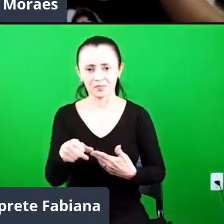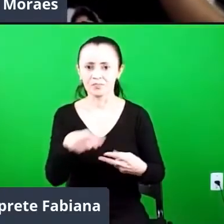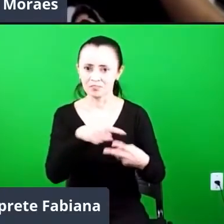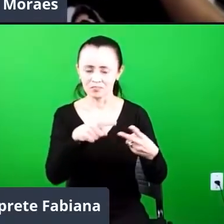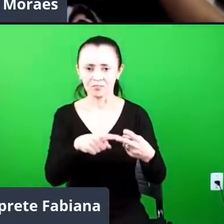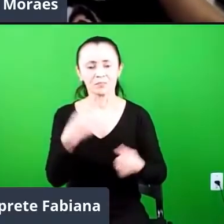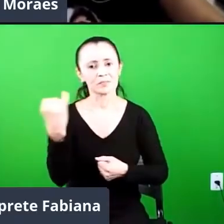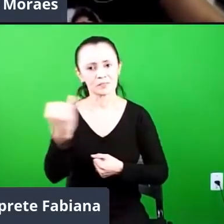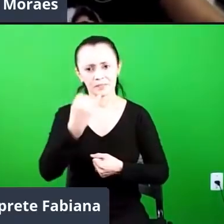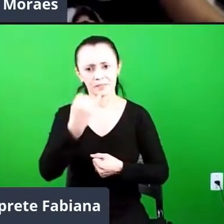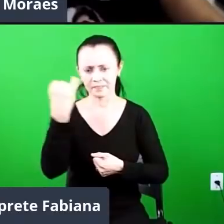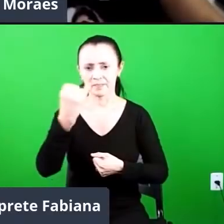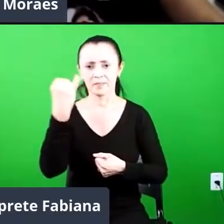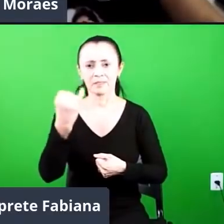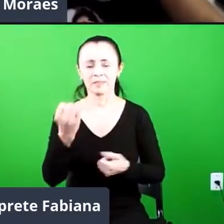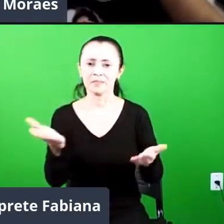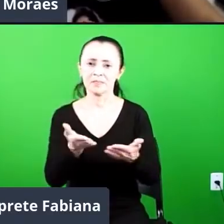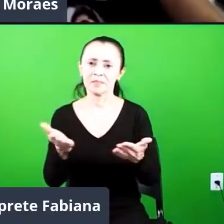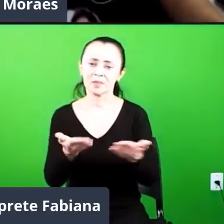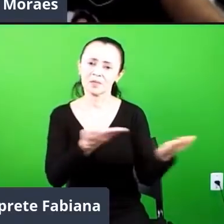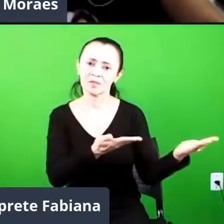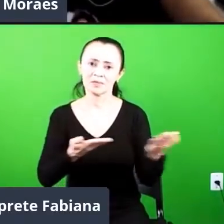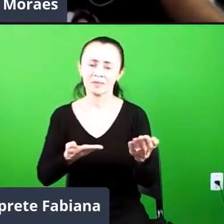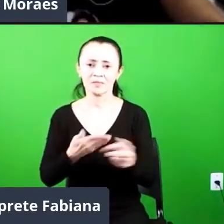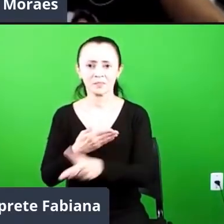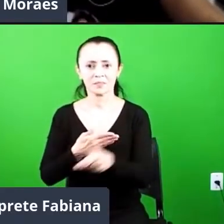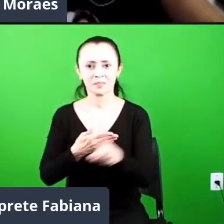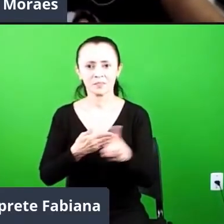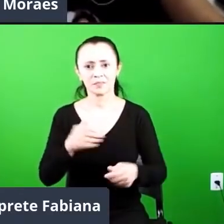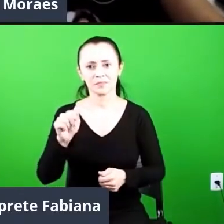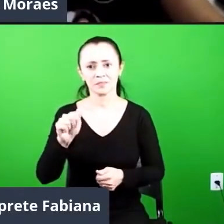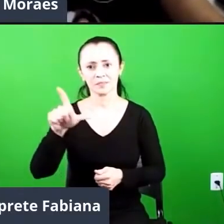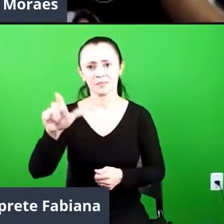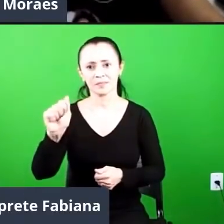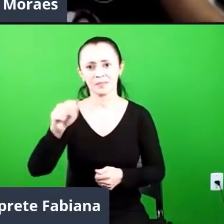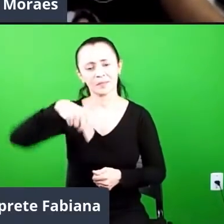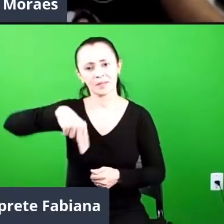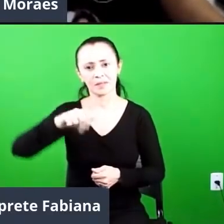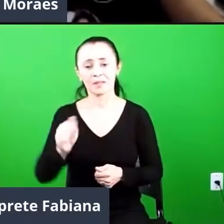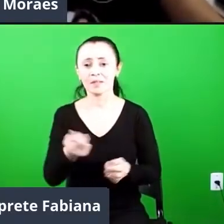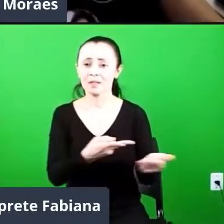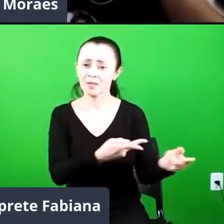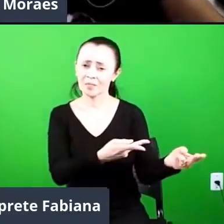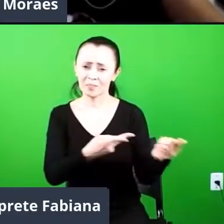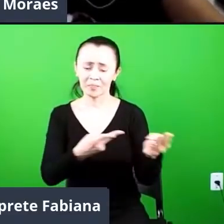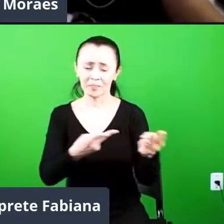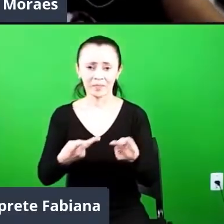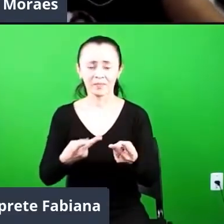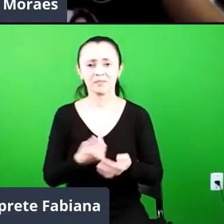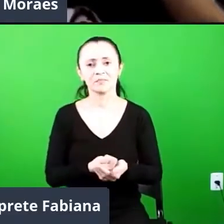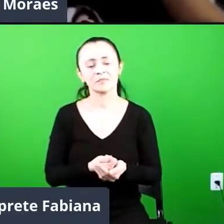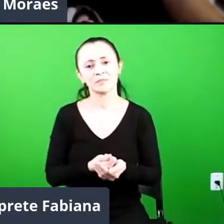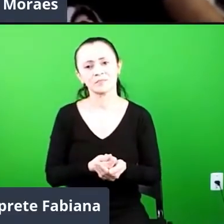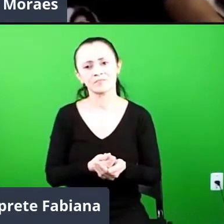importância. E agora eu quero convidar a professora Lana. Professora Lana, bem-vinda à nossa live. Tá? Quero que você, assim, compartilhe com